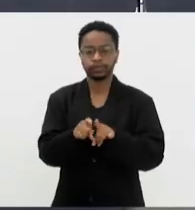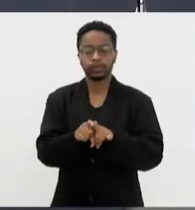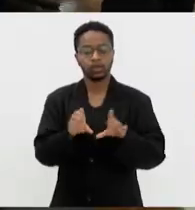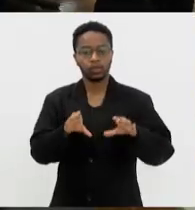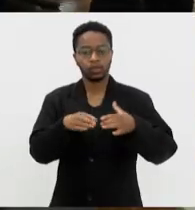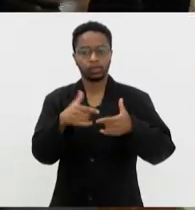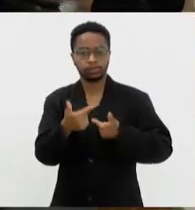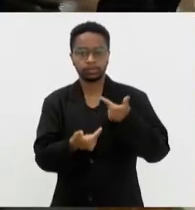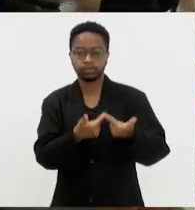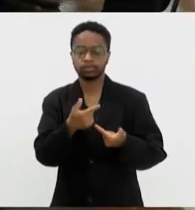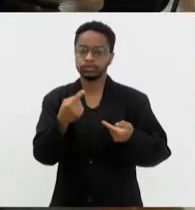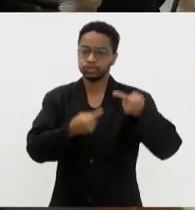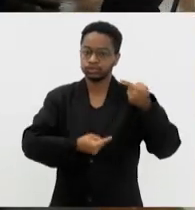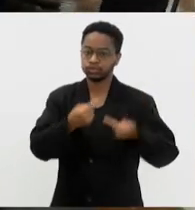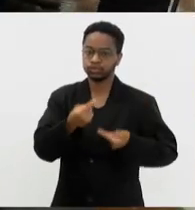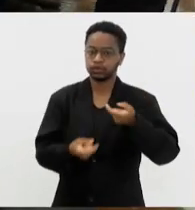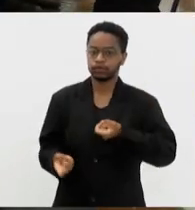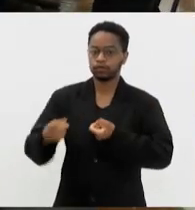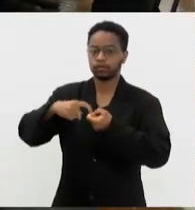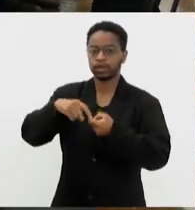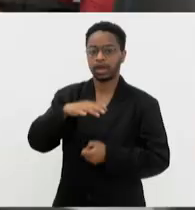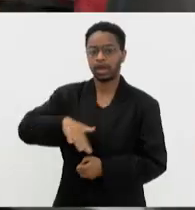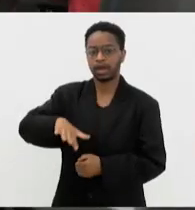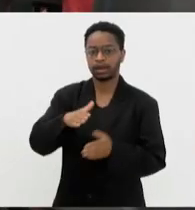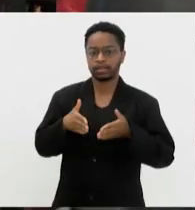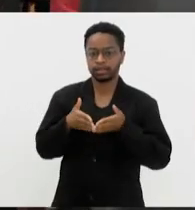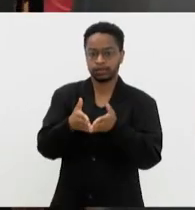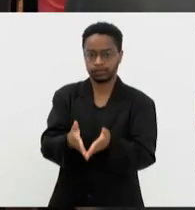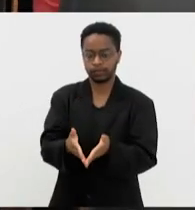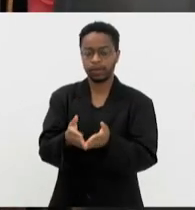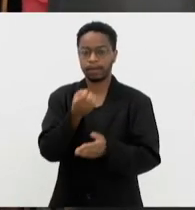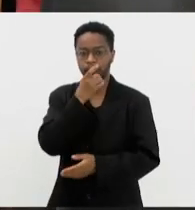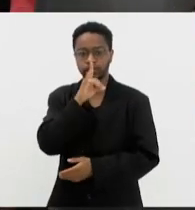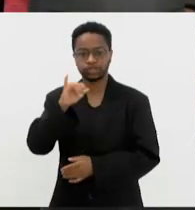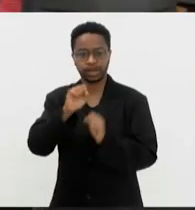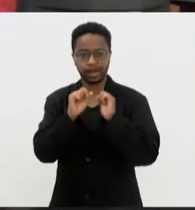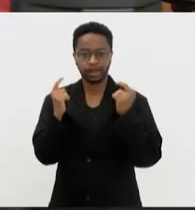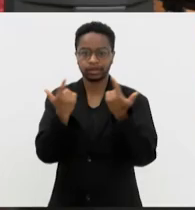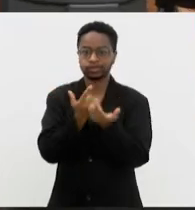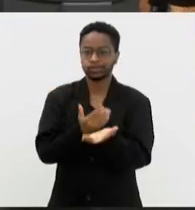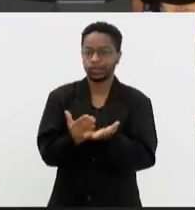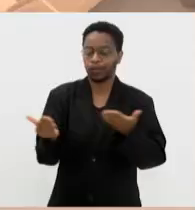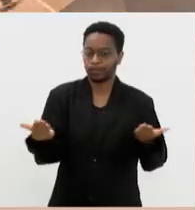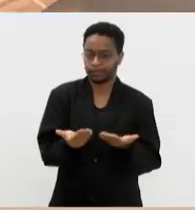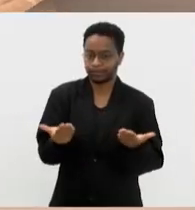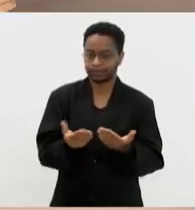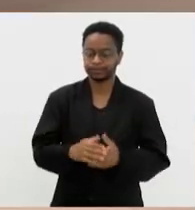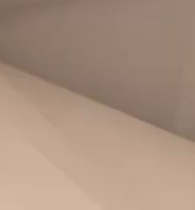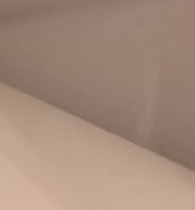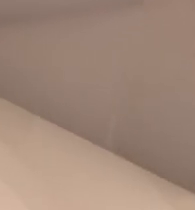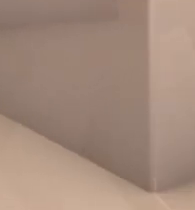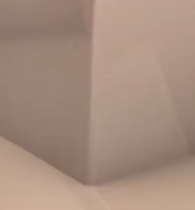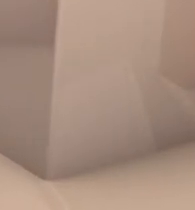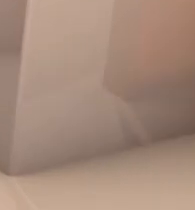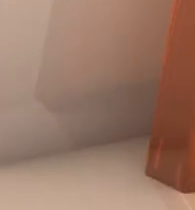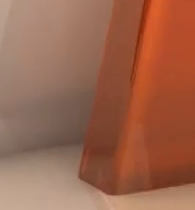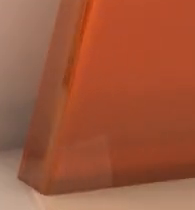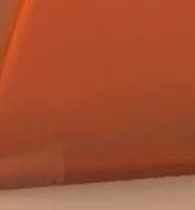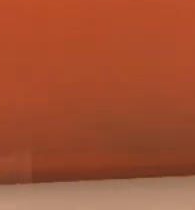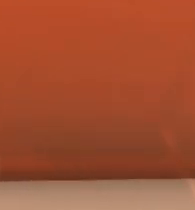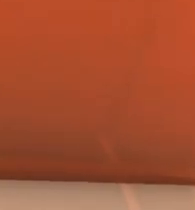Parlamentar discute retomada do setor naval. O Bom Dia Alerj está começando agora.